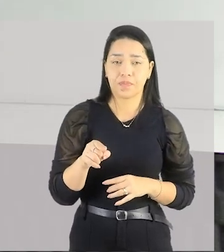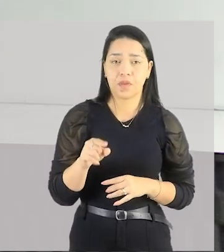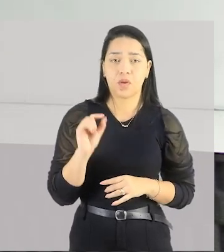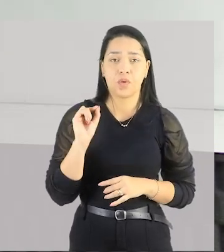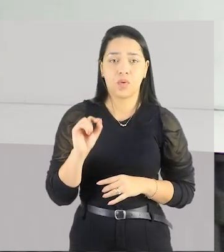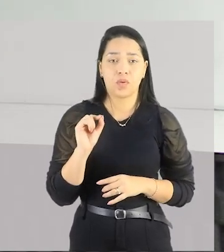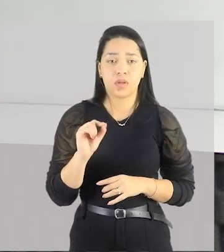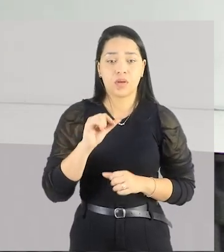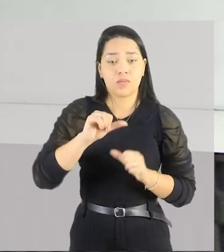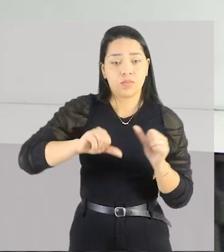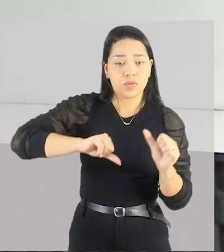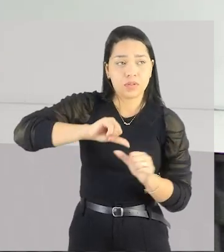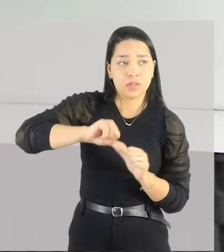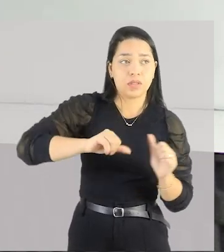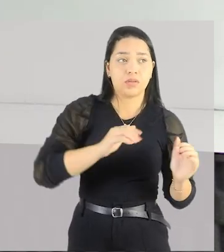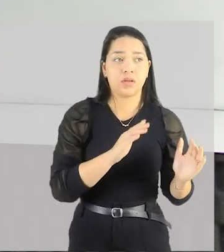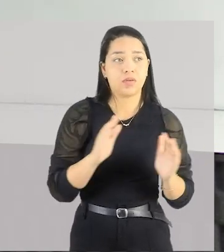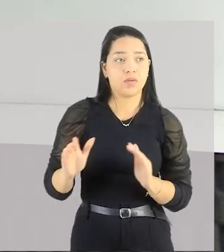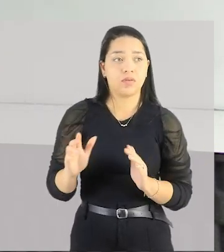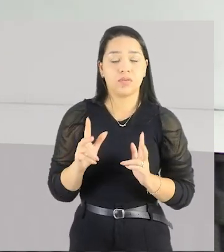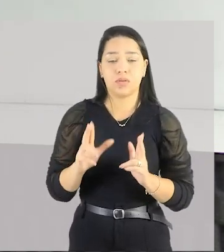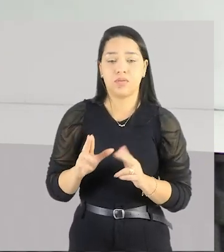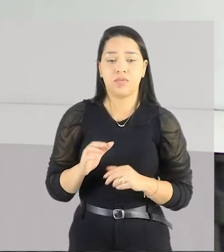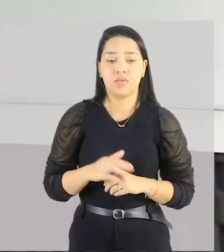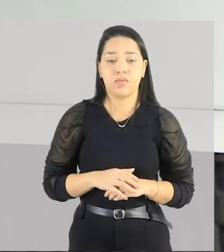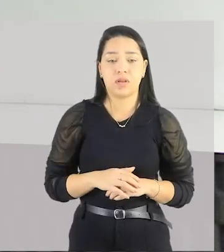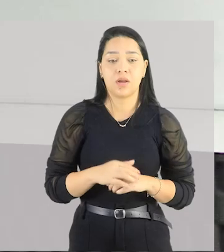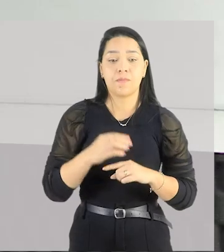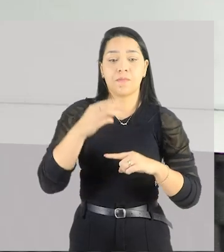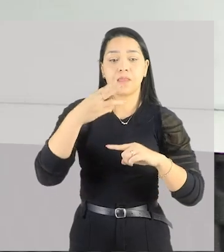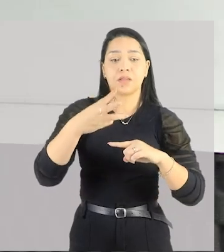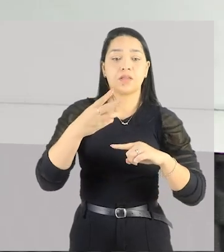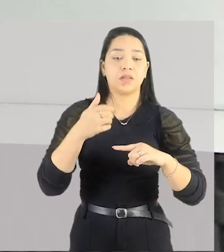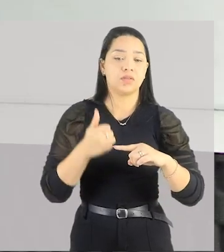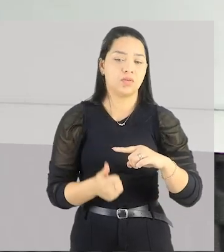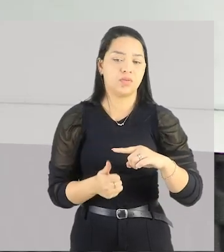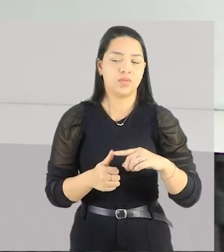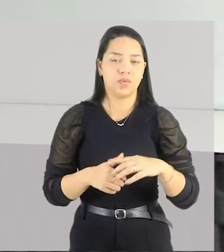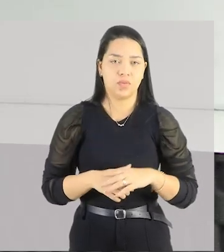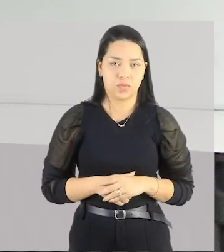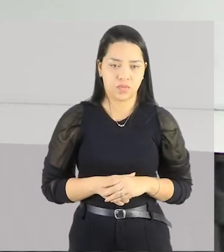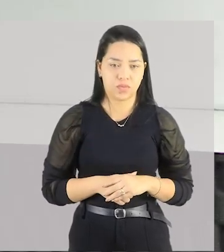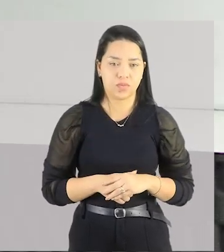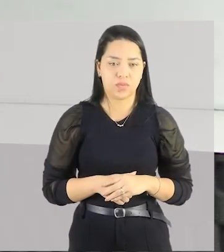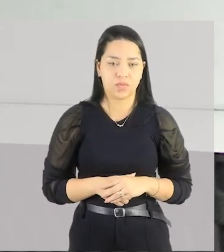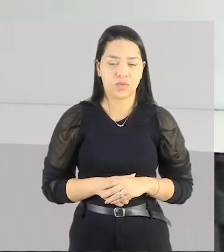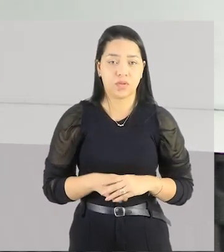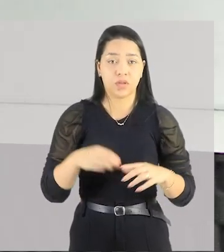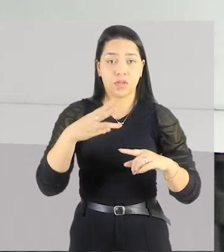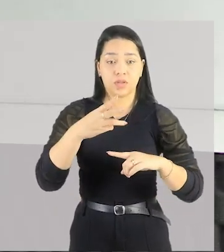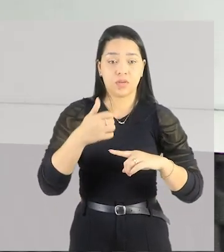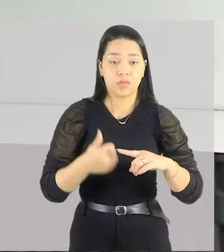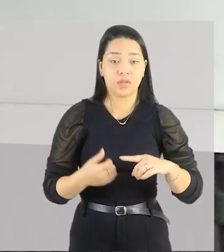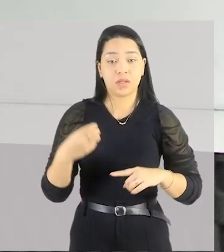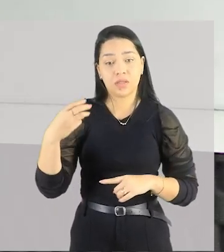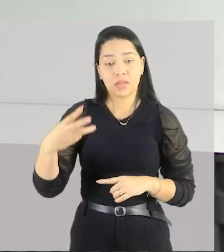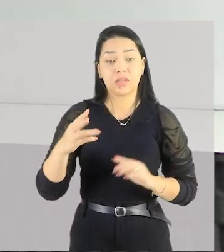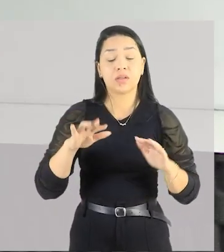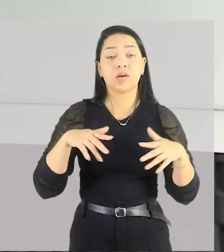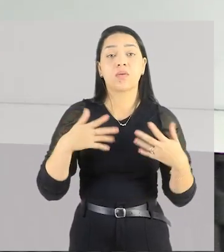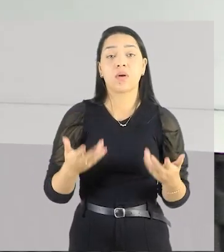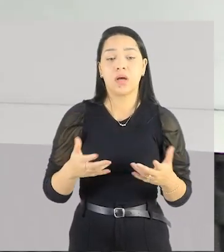se você tivesse mudado a ordem, não ficaria 1 sobre 3, ficaria 3 sobre 1 e 3 sobre 1 dá 3. Isso aí está